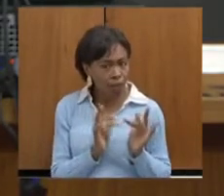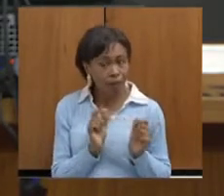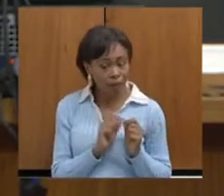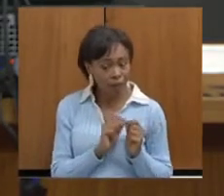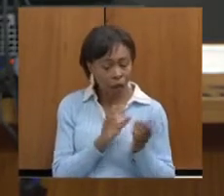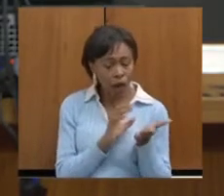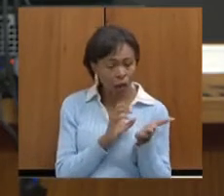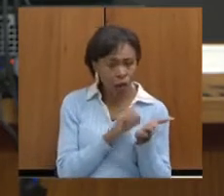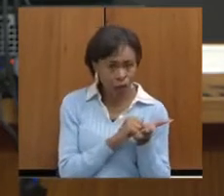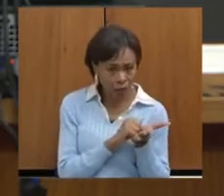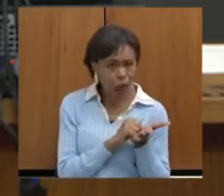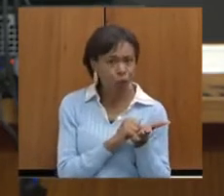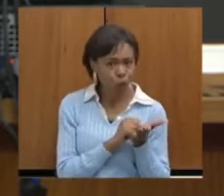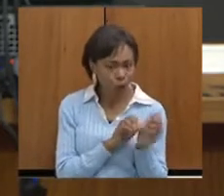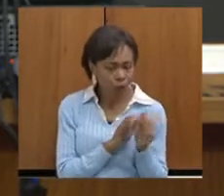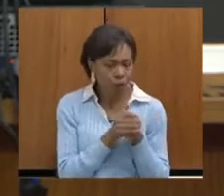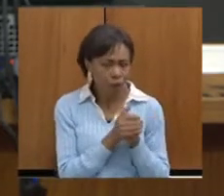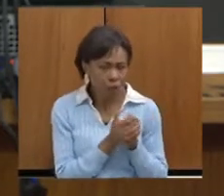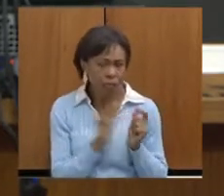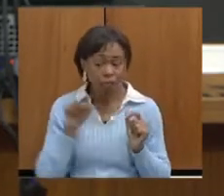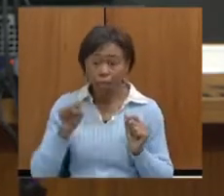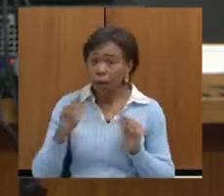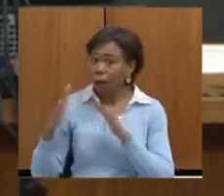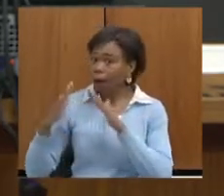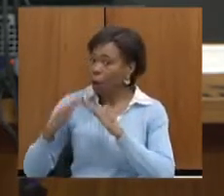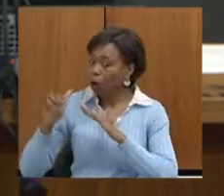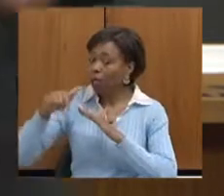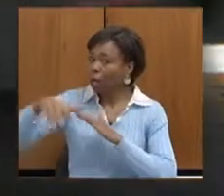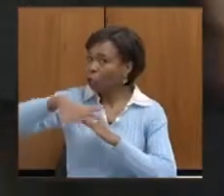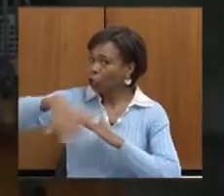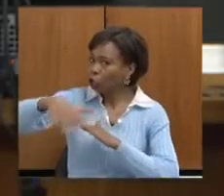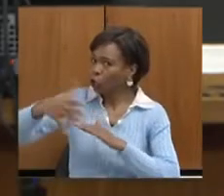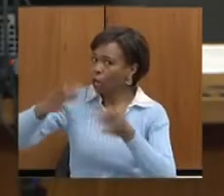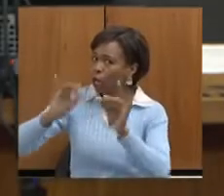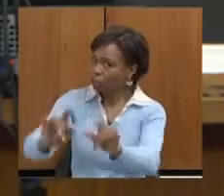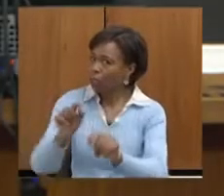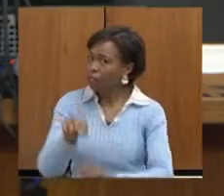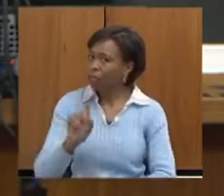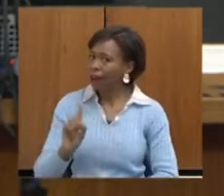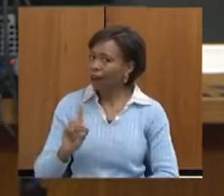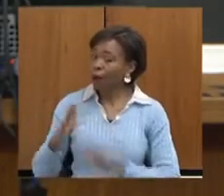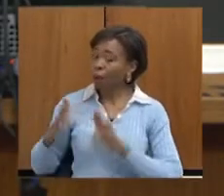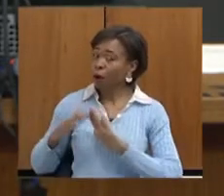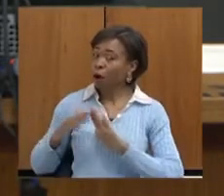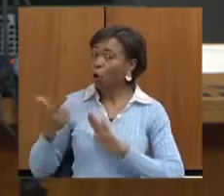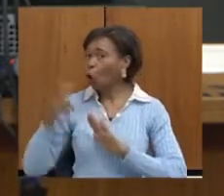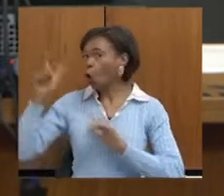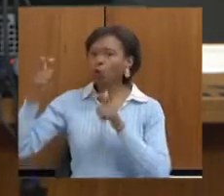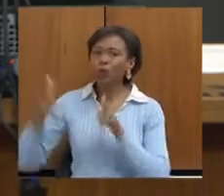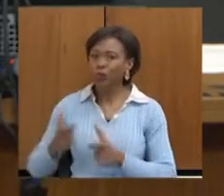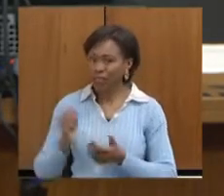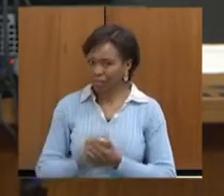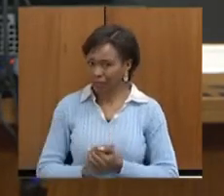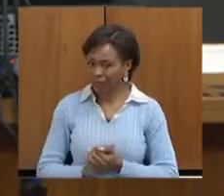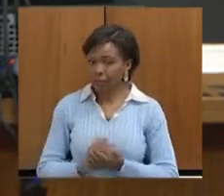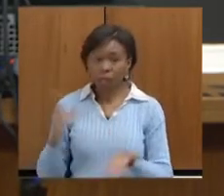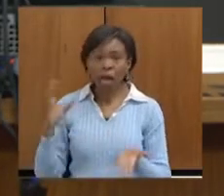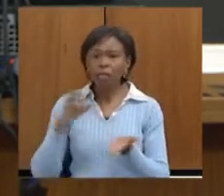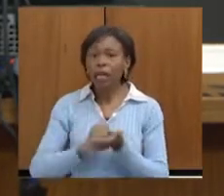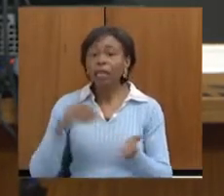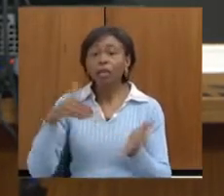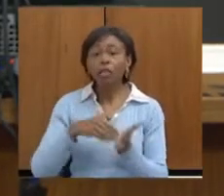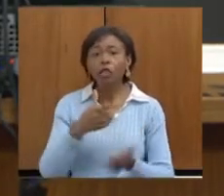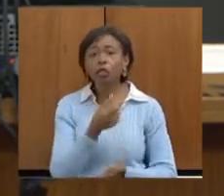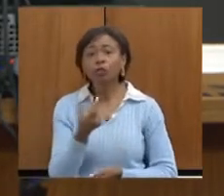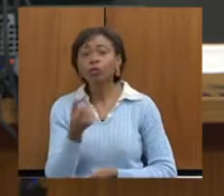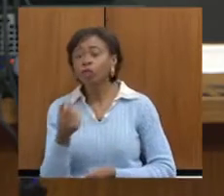dessa pessoa que não é atingida que não mora não mora no território né que não fez o cadastro durante o processo foi até 2020 né gente é isso